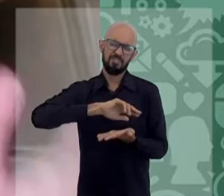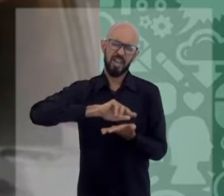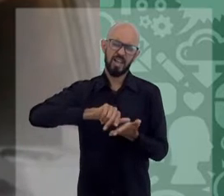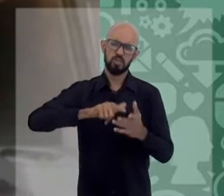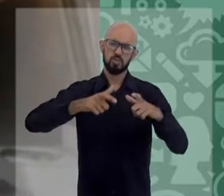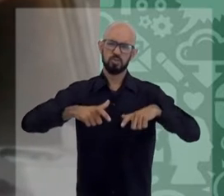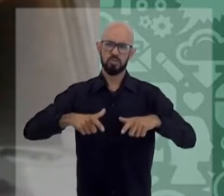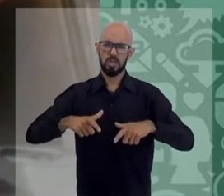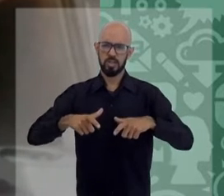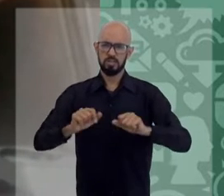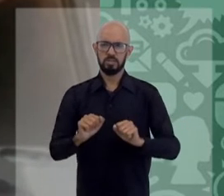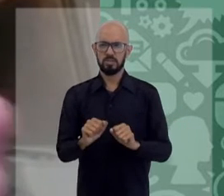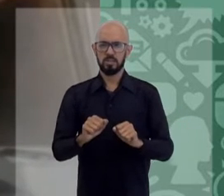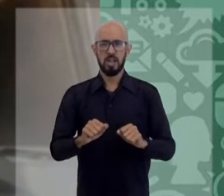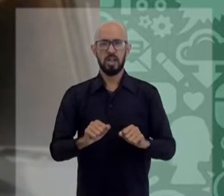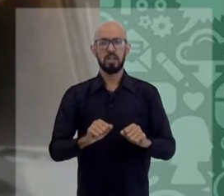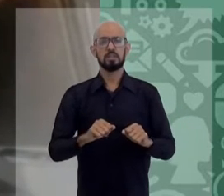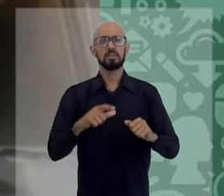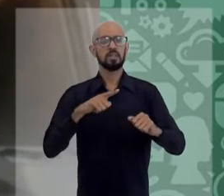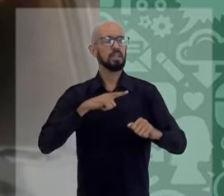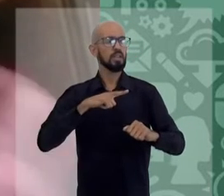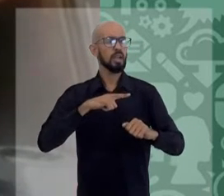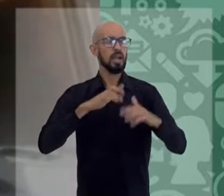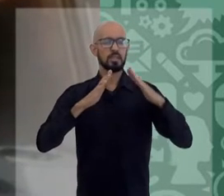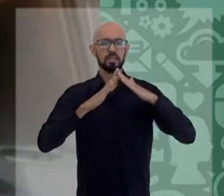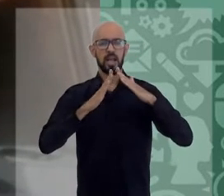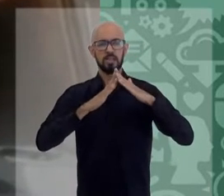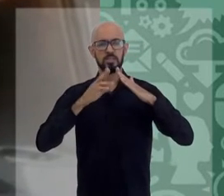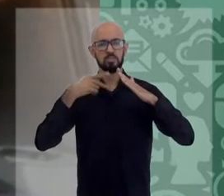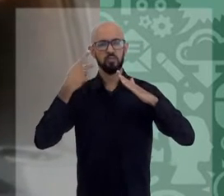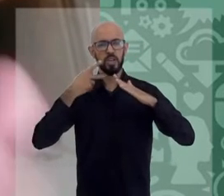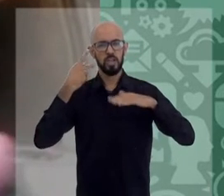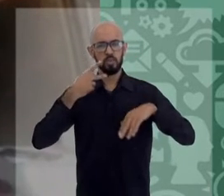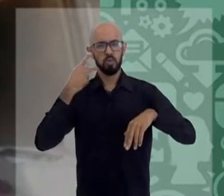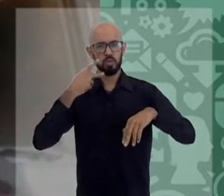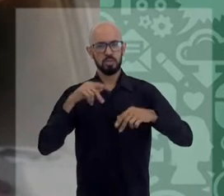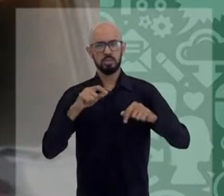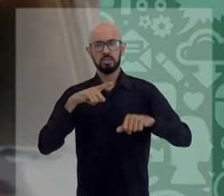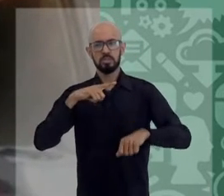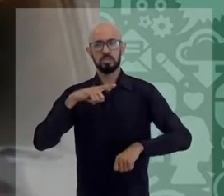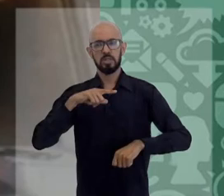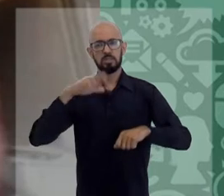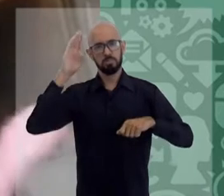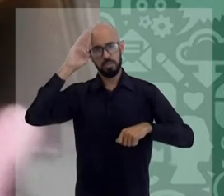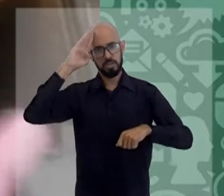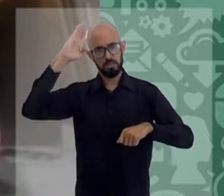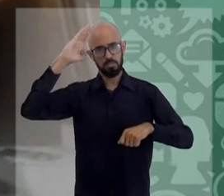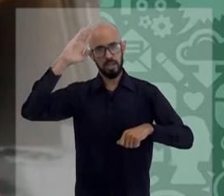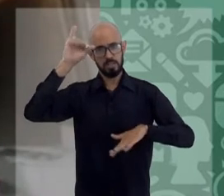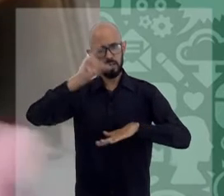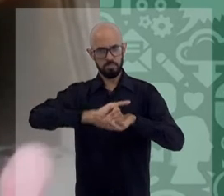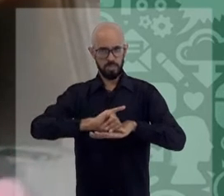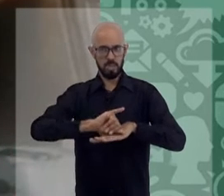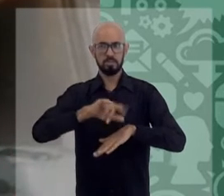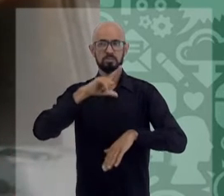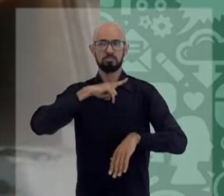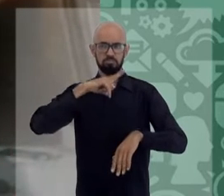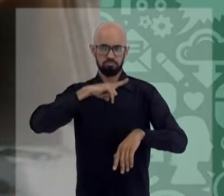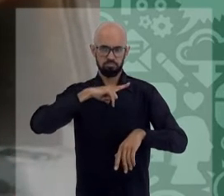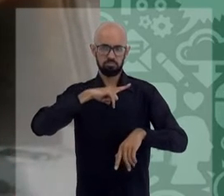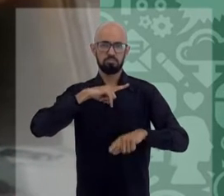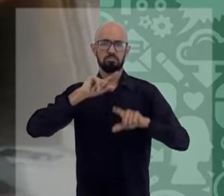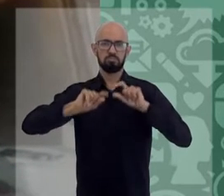vários espaços, né? Então, por exemplo, as câmaras de vereadores hoje todas têm, as principais cidades, as principais